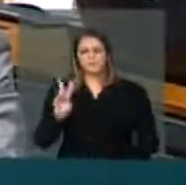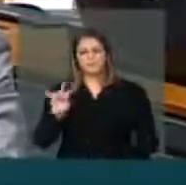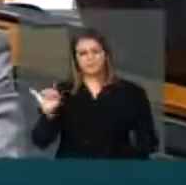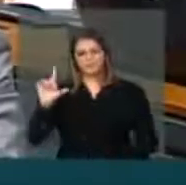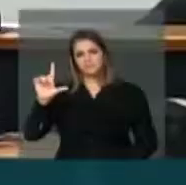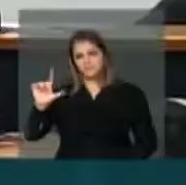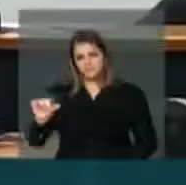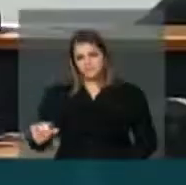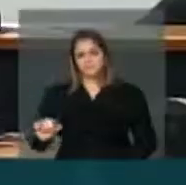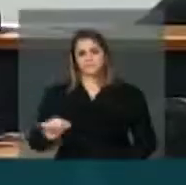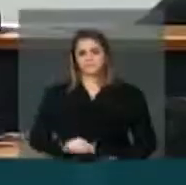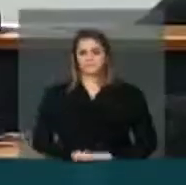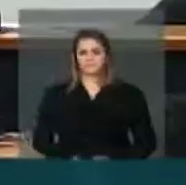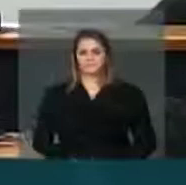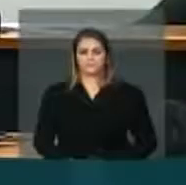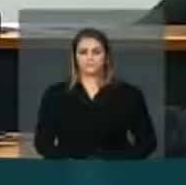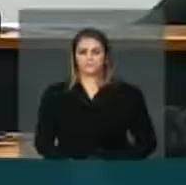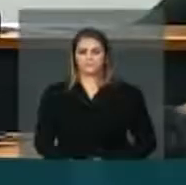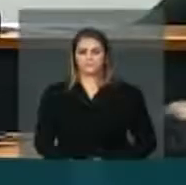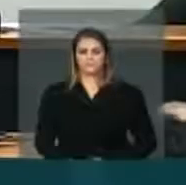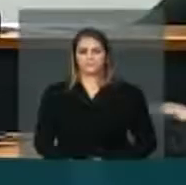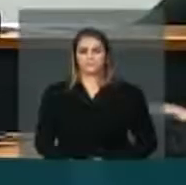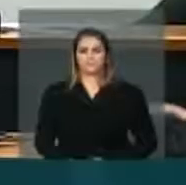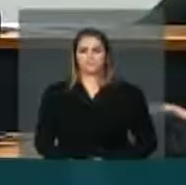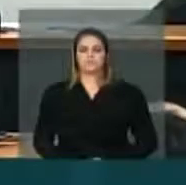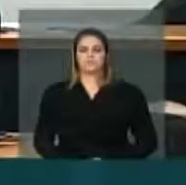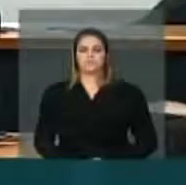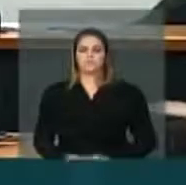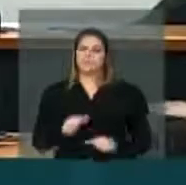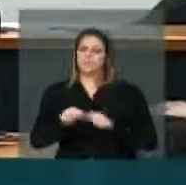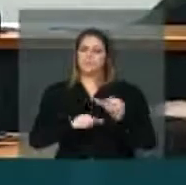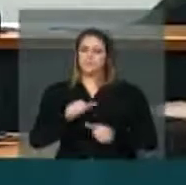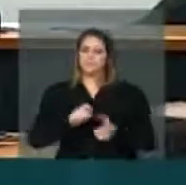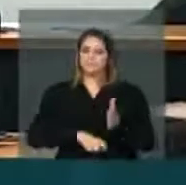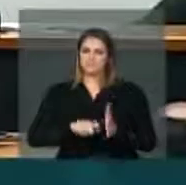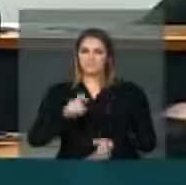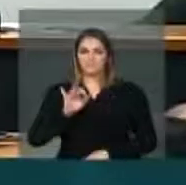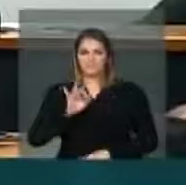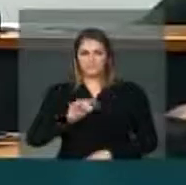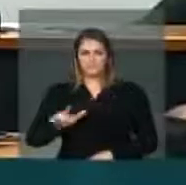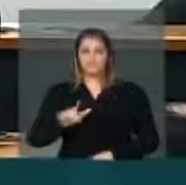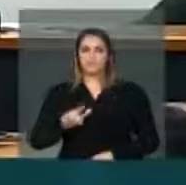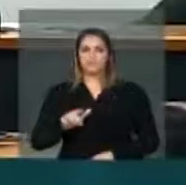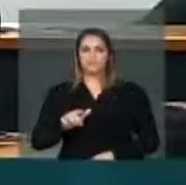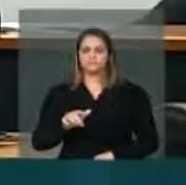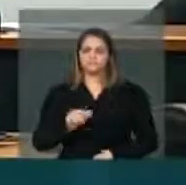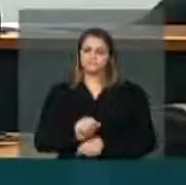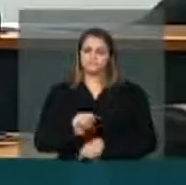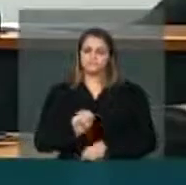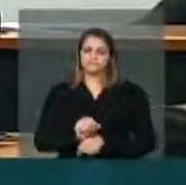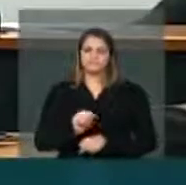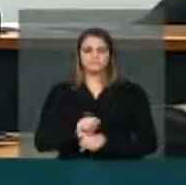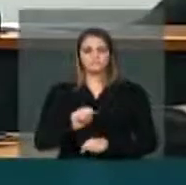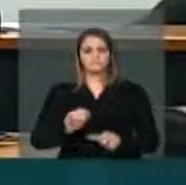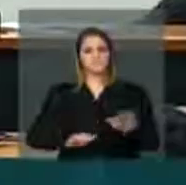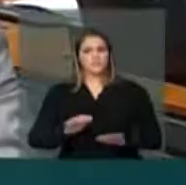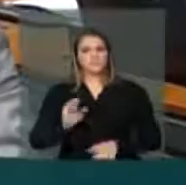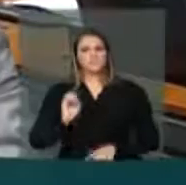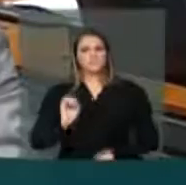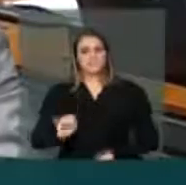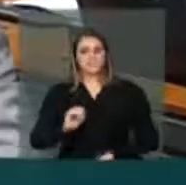quanto à própria pedalada fiscal, há uma expectativa de que efetivamente, se o governo de fato